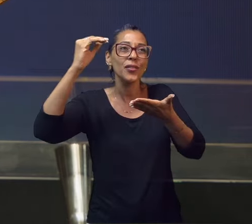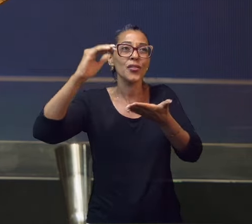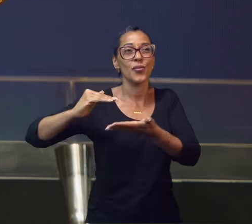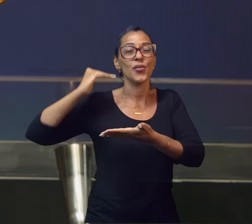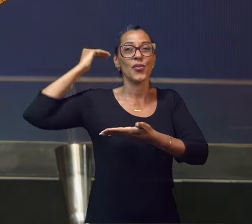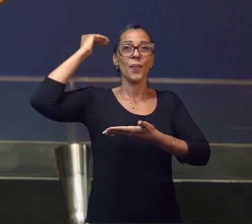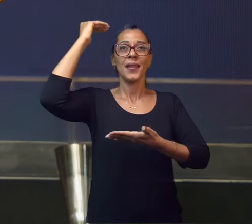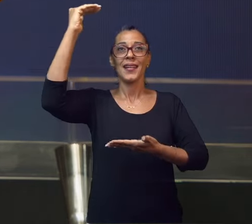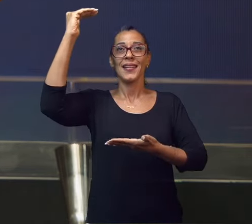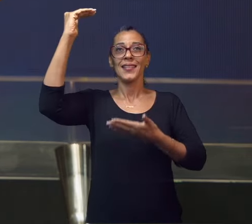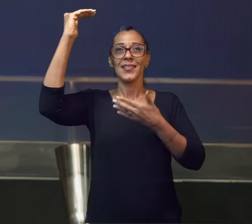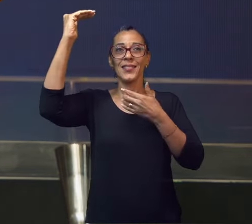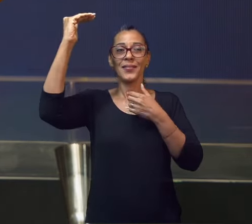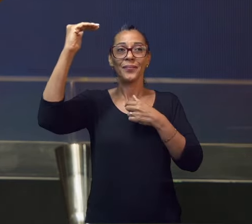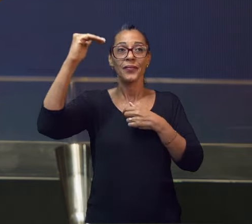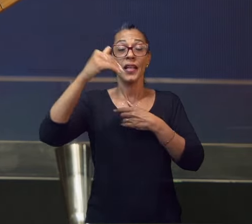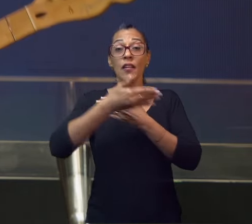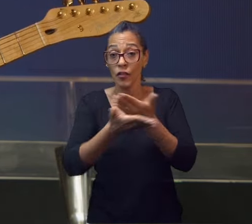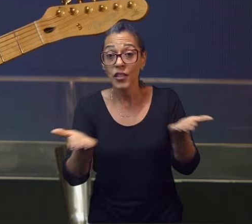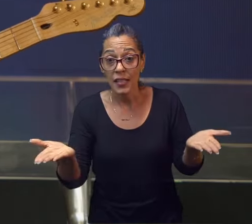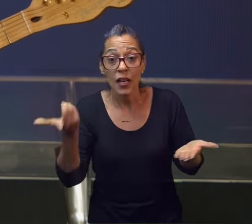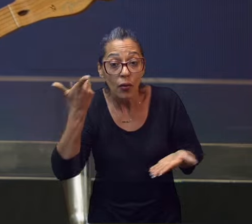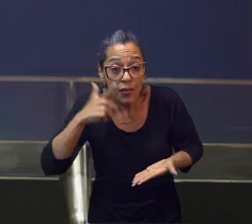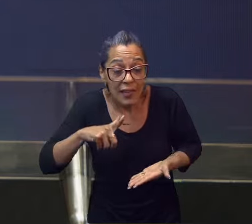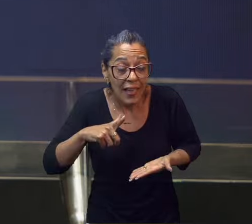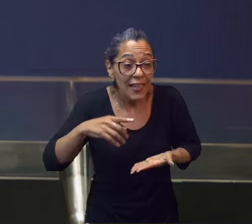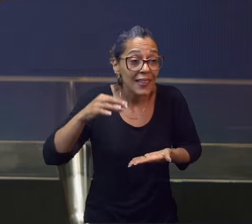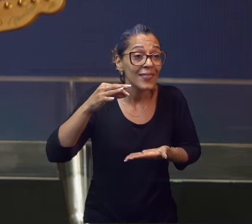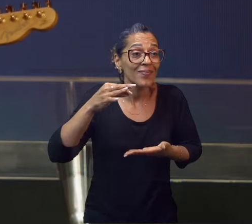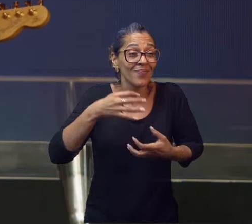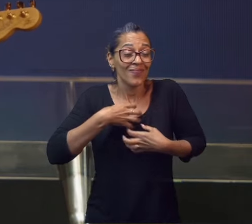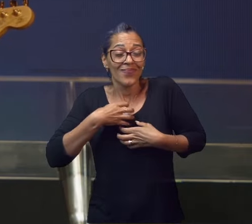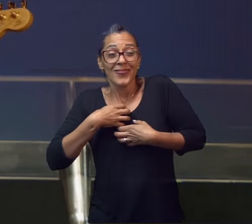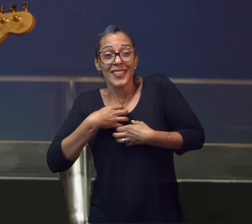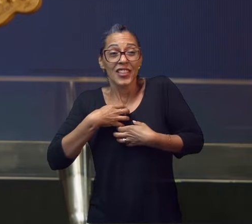diga glória a Deus Aleluia